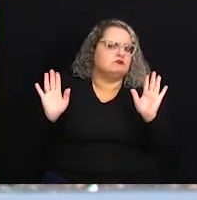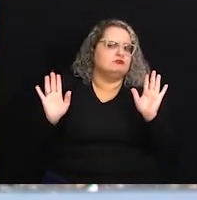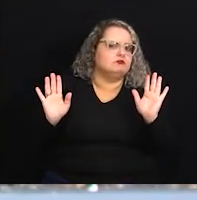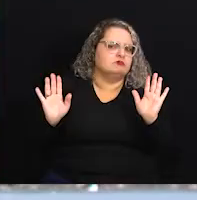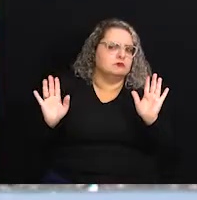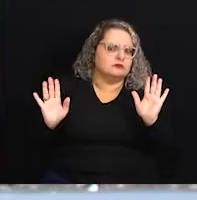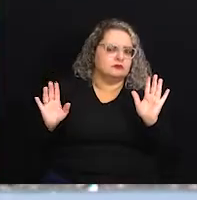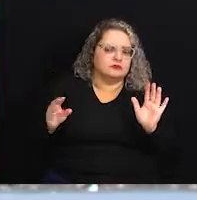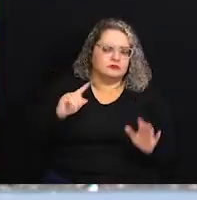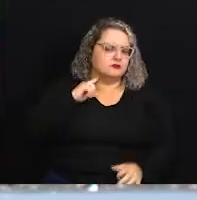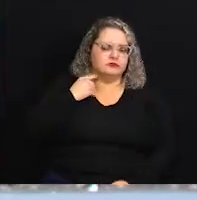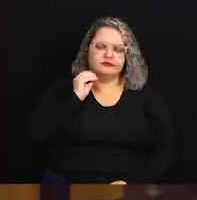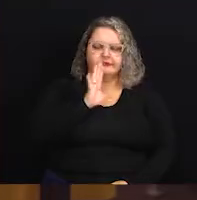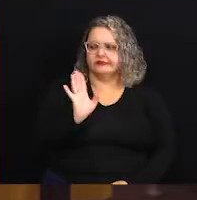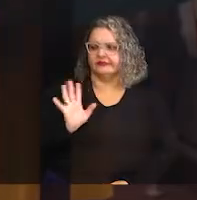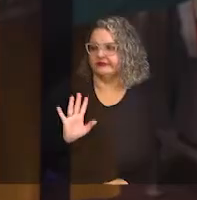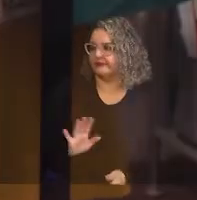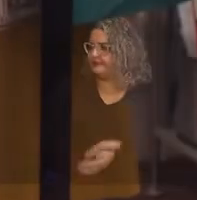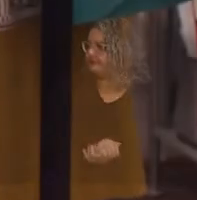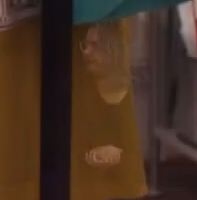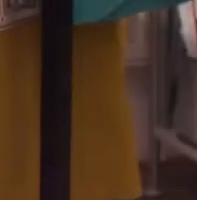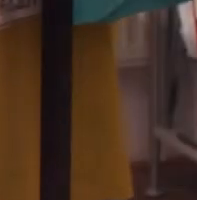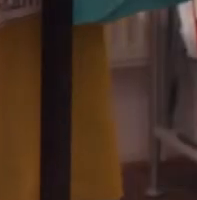vai jogar fora.